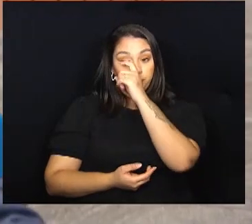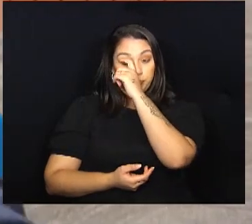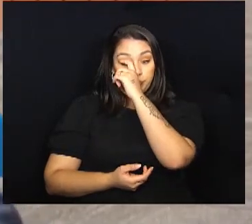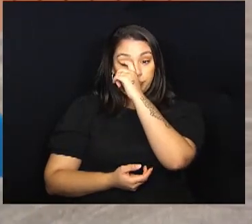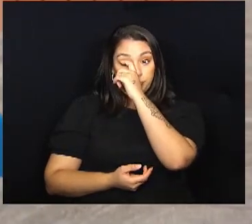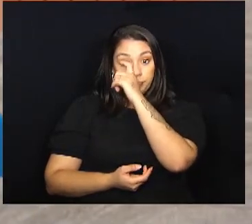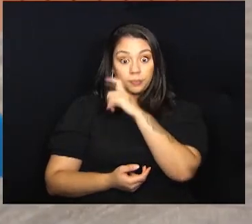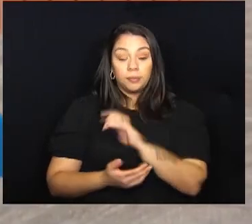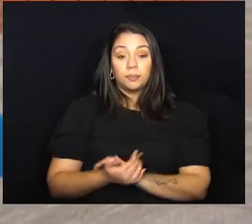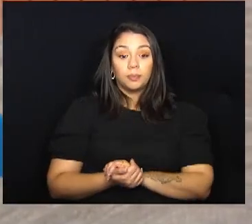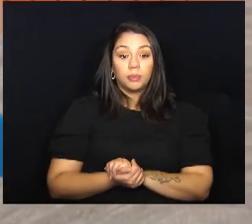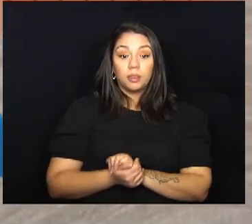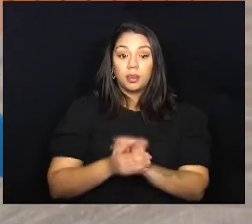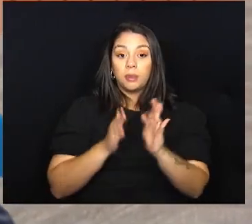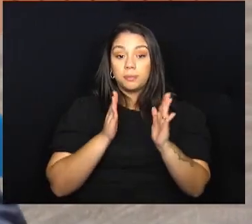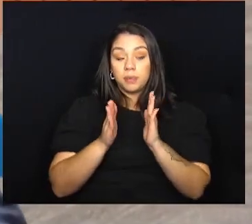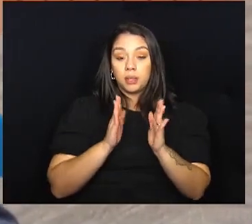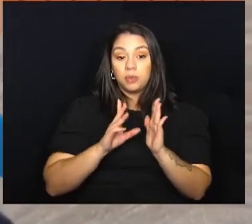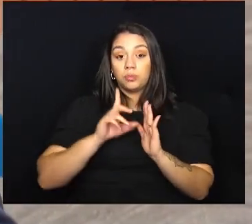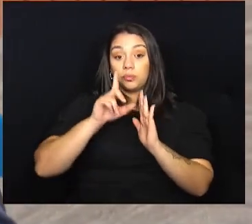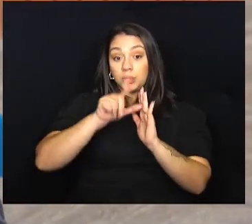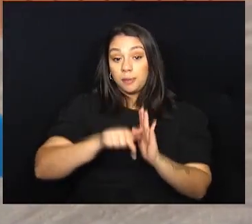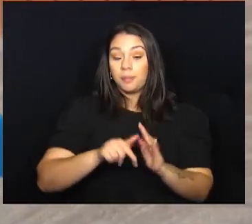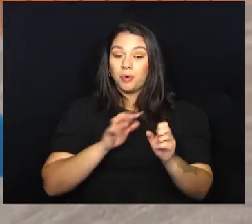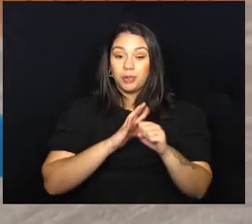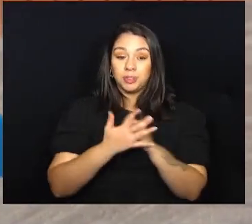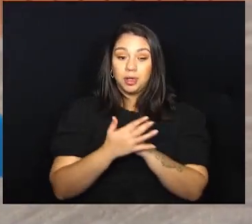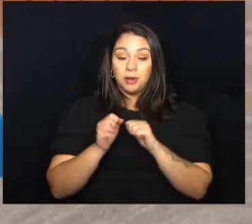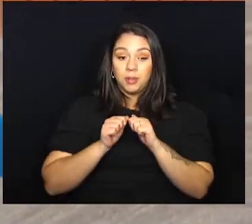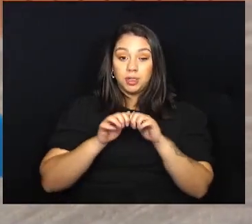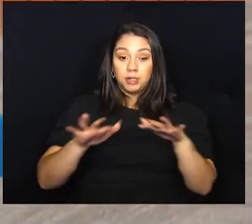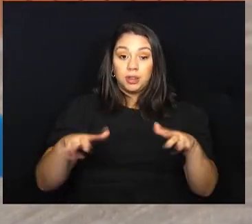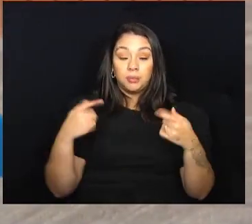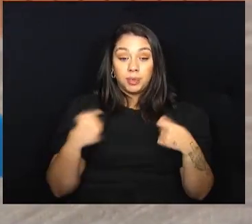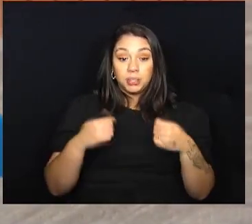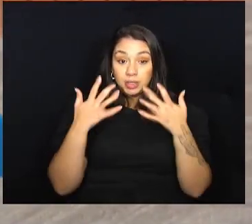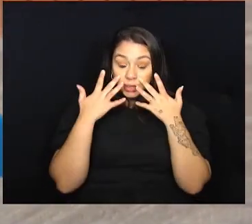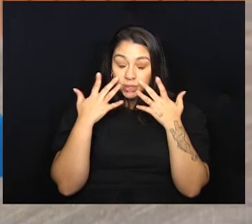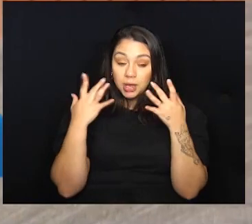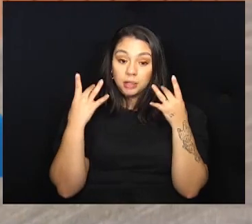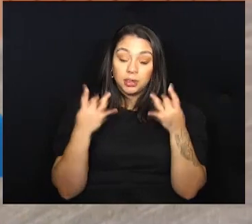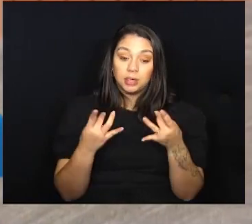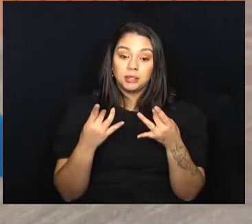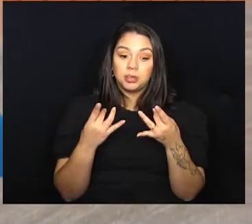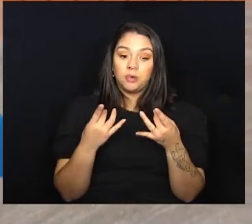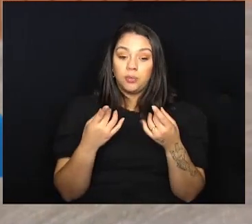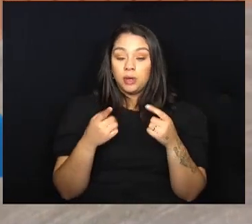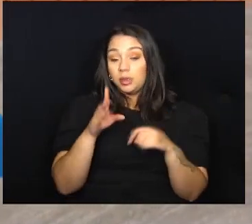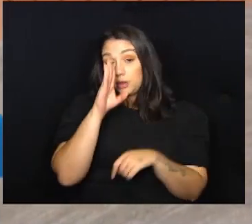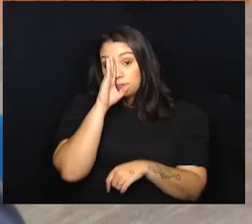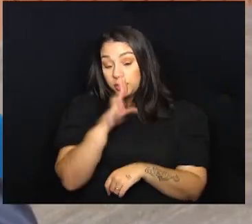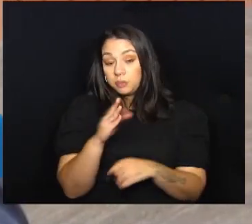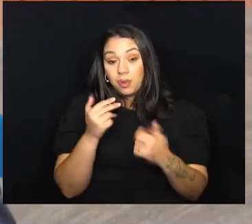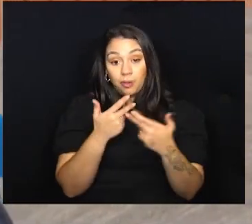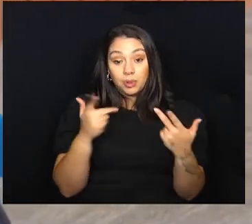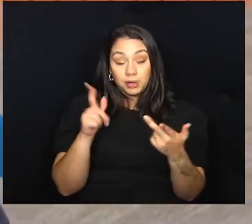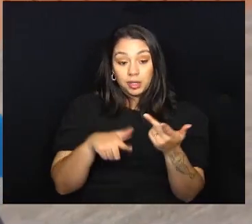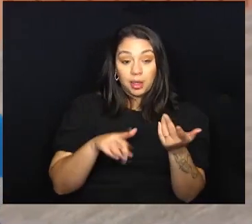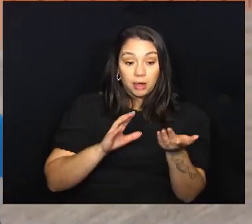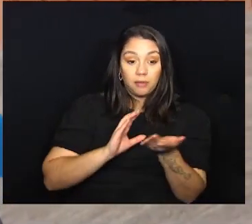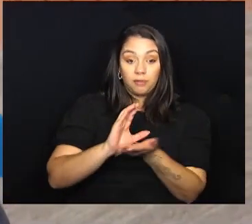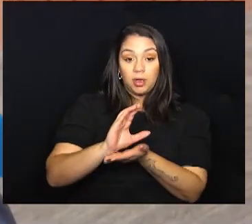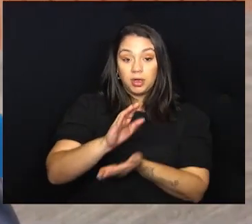Um período pós-pandemia, que nós temos que ter um olhar diferenciado, principalmente para ações de investimentos em